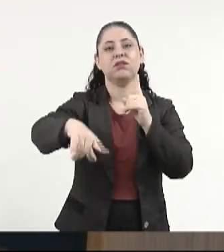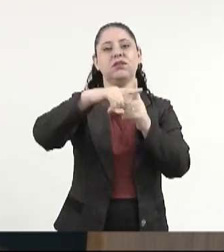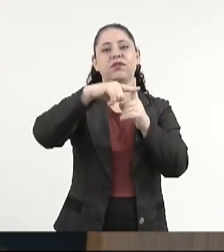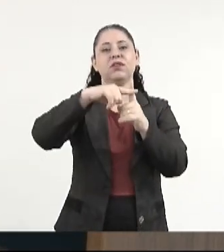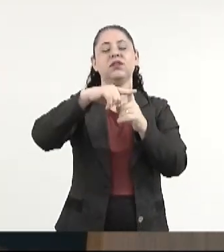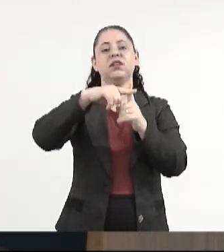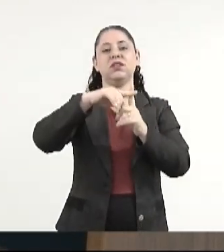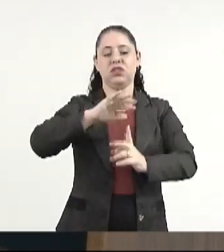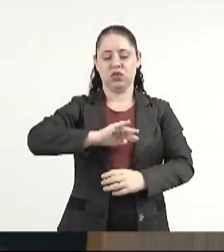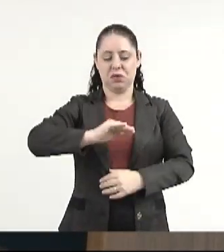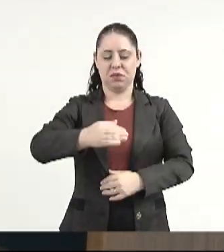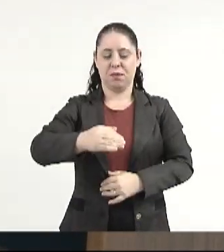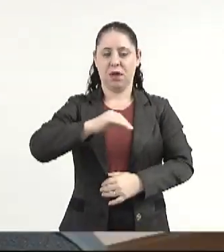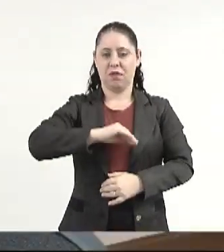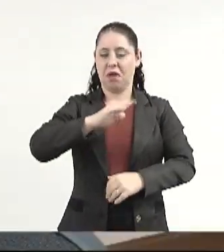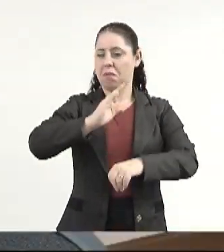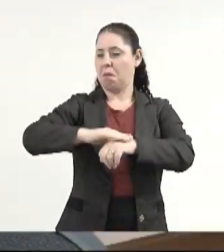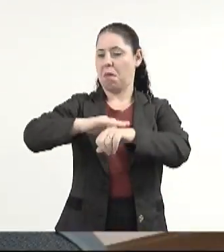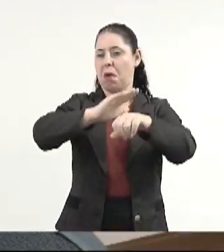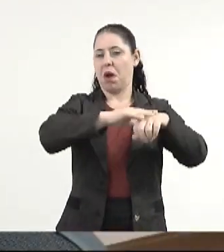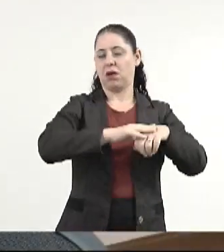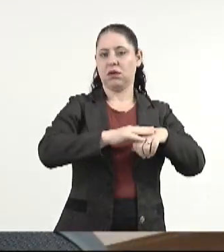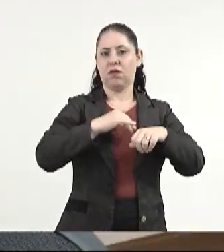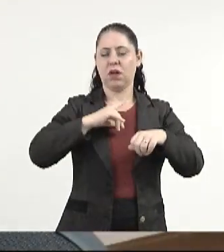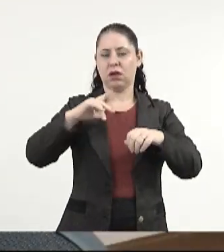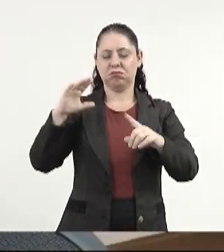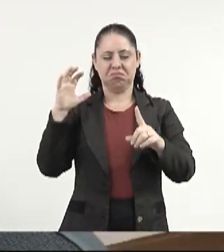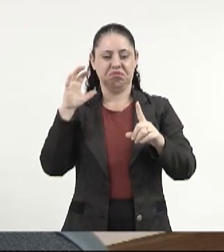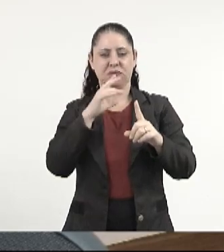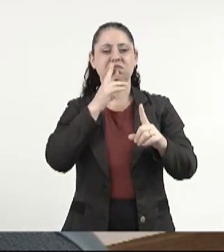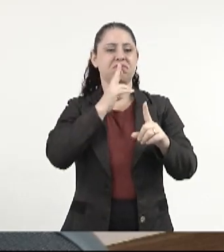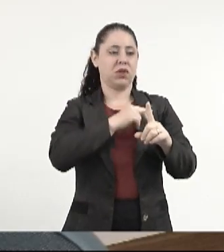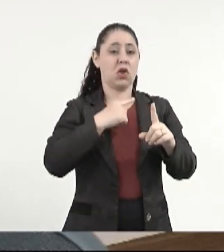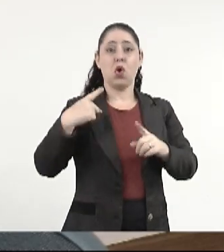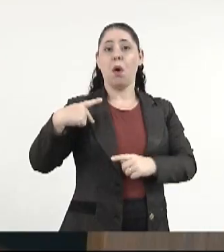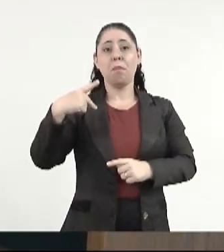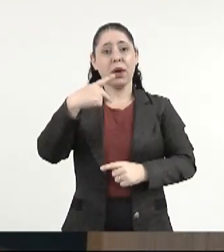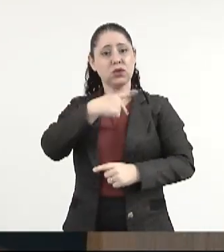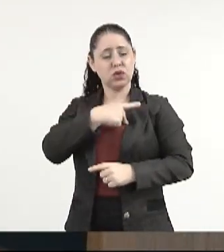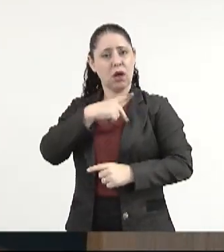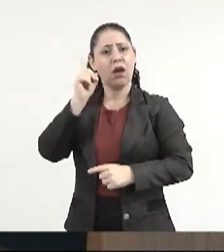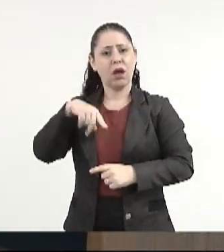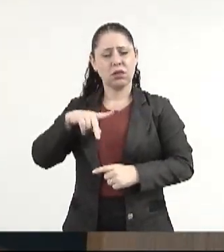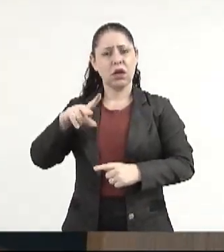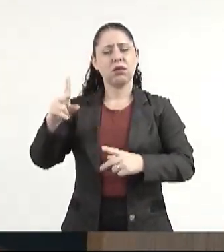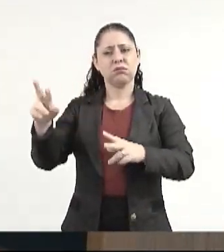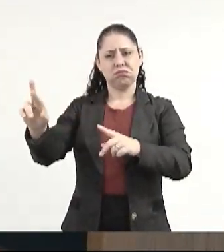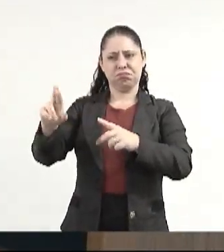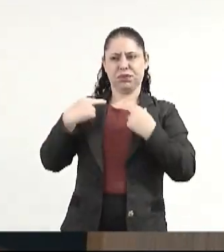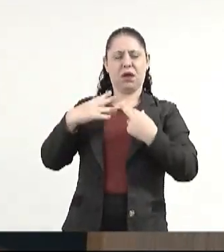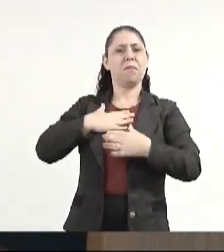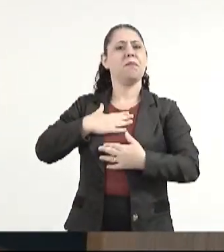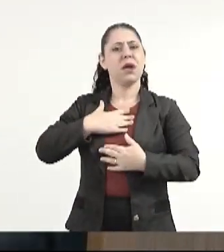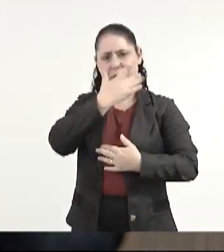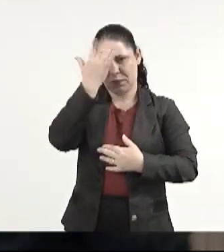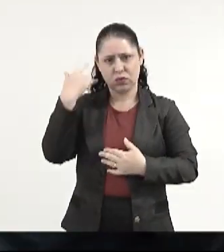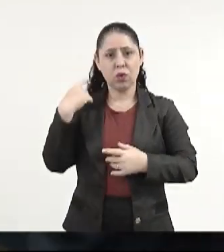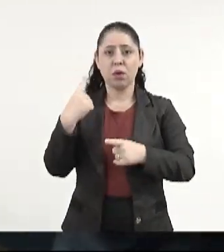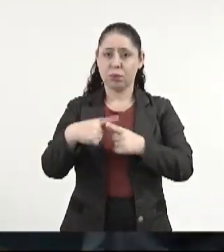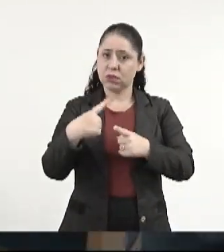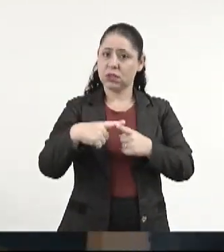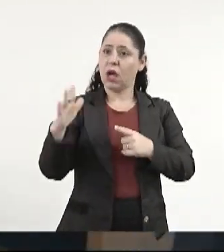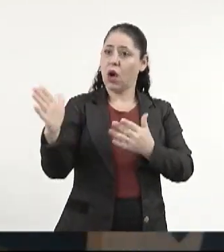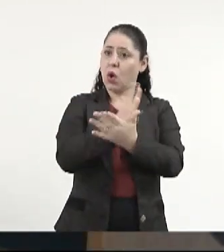igrejas. Pedofilia e muito mais. Então, ela está ofendendo eu, que sou pastor, né? Ela está ofendendo a minha pessoa, porque